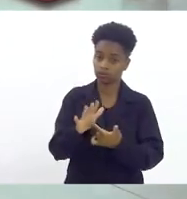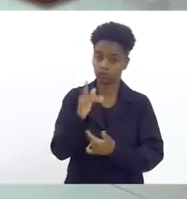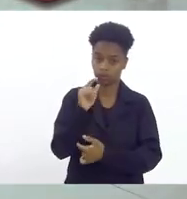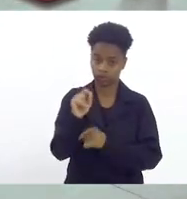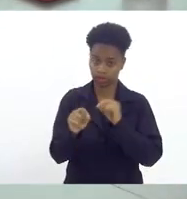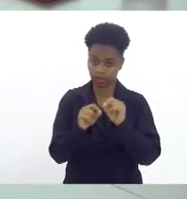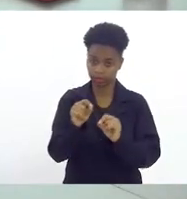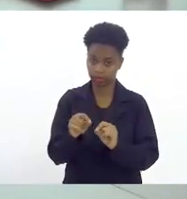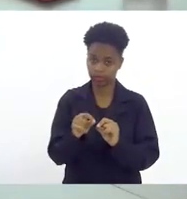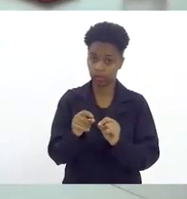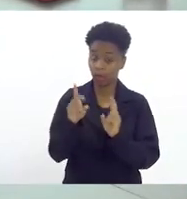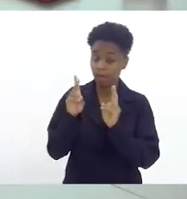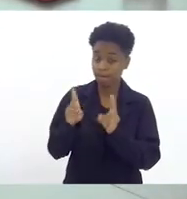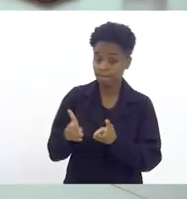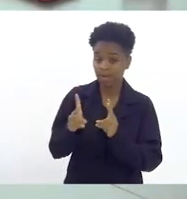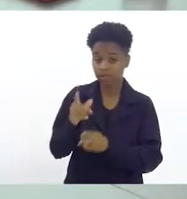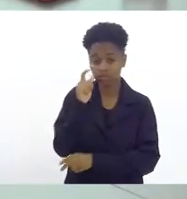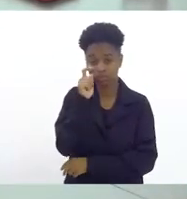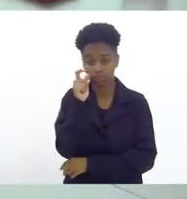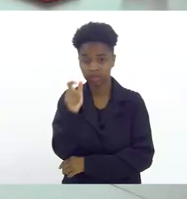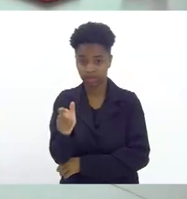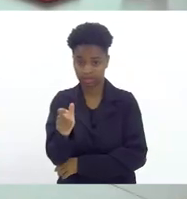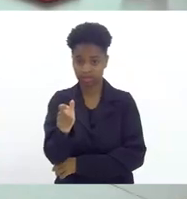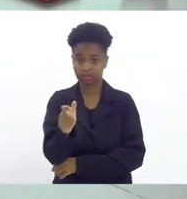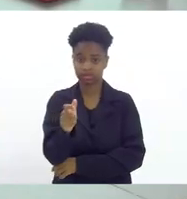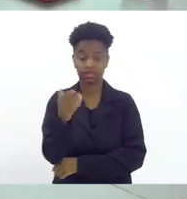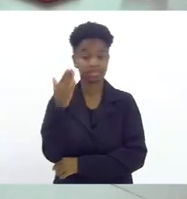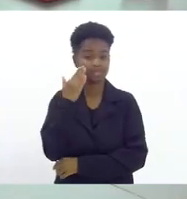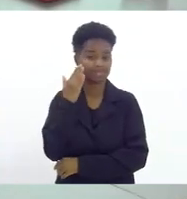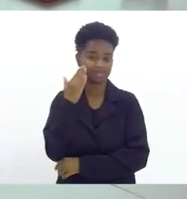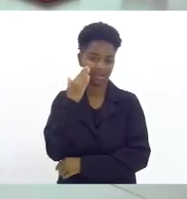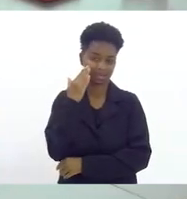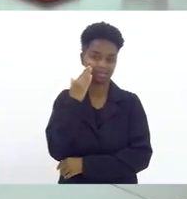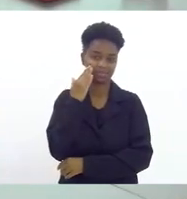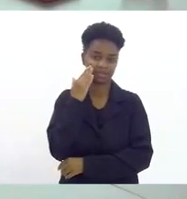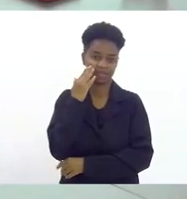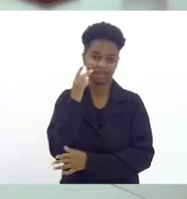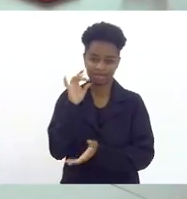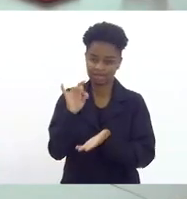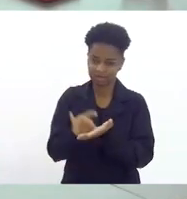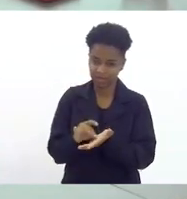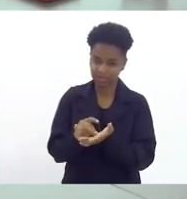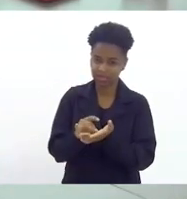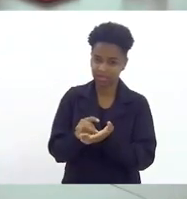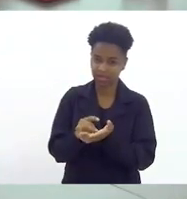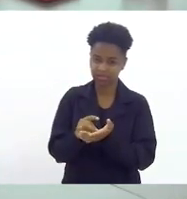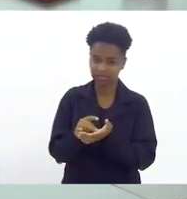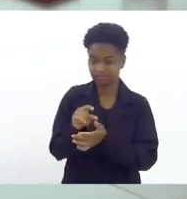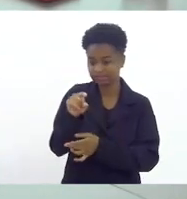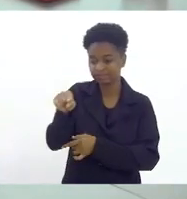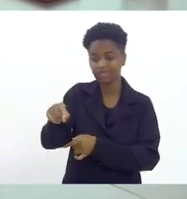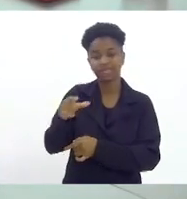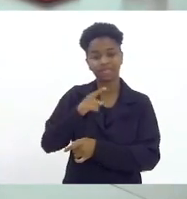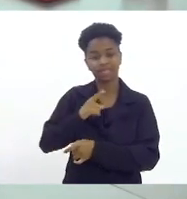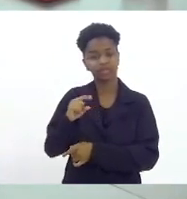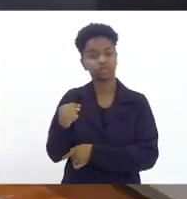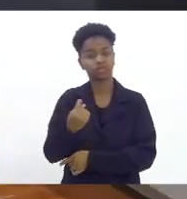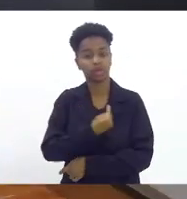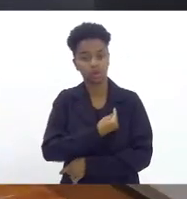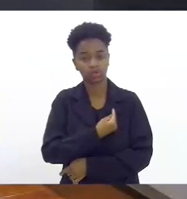esses mesmos interesses sabem que lá na ponta existem nós